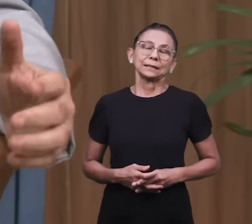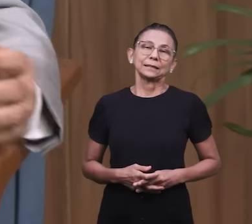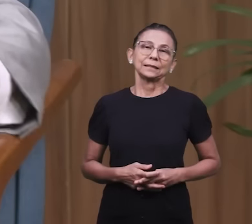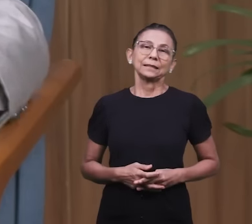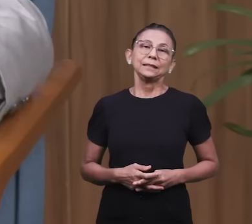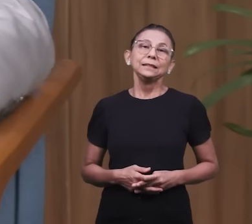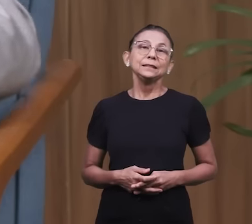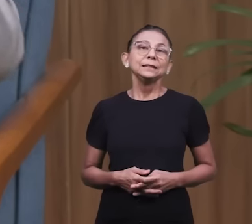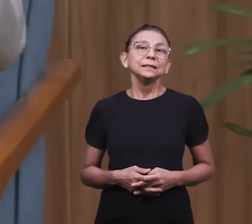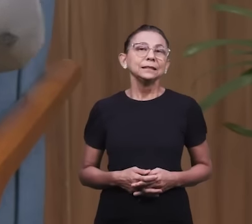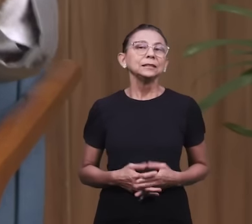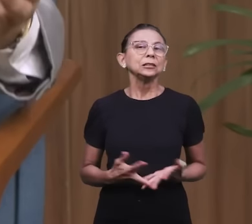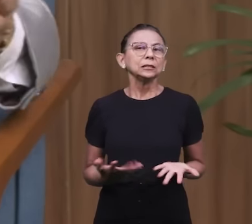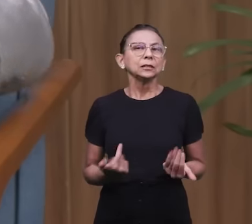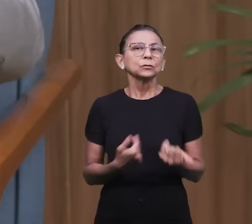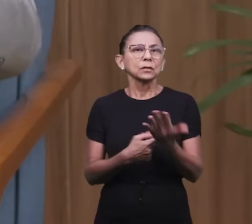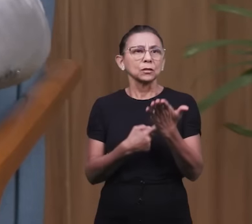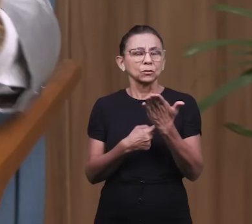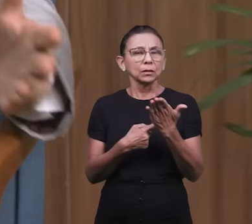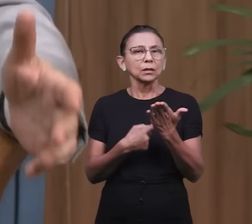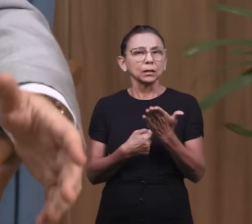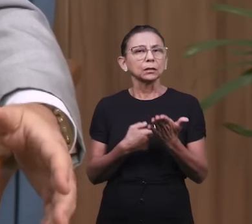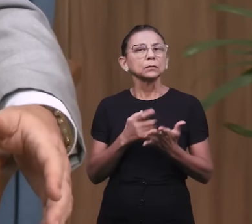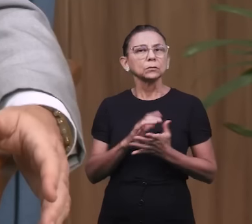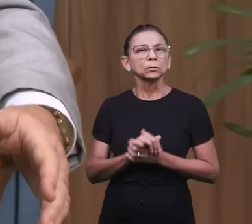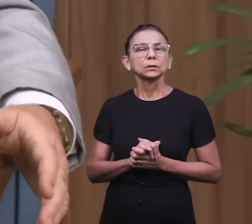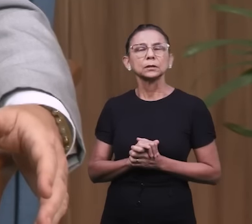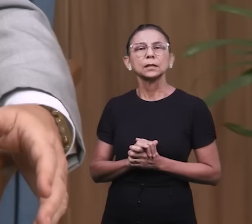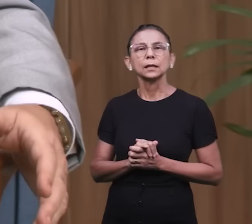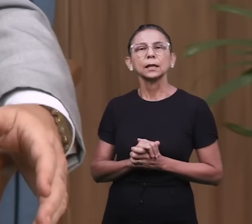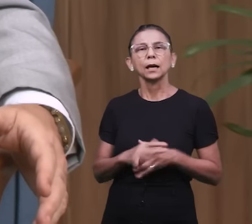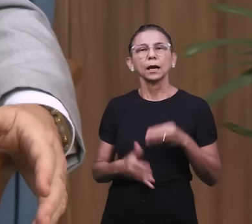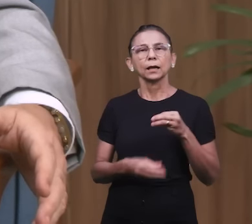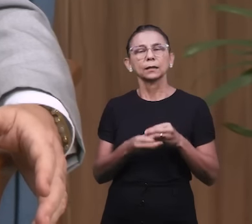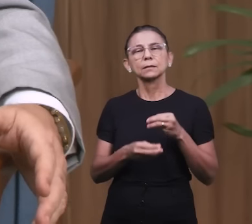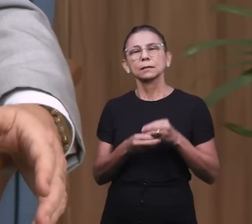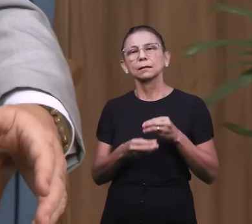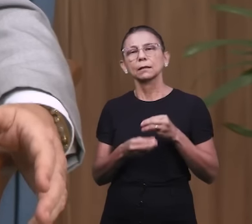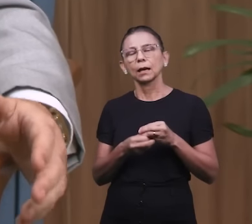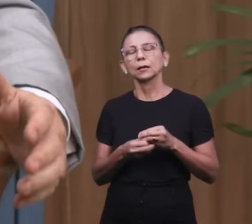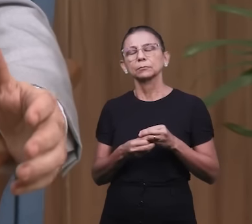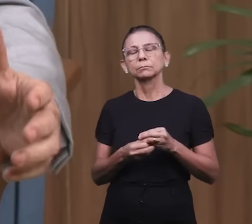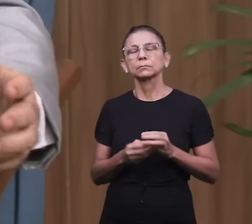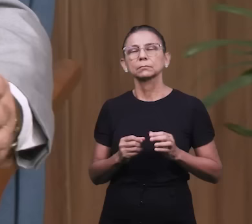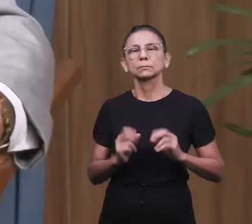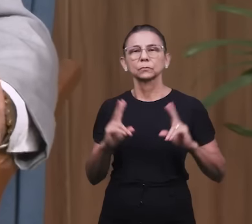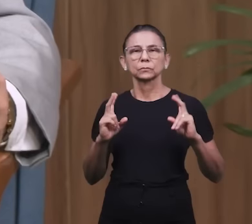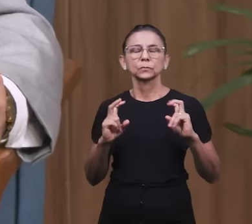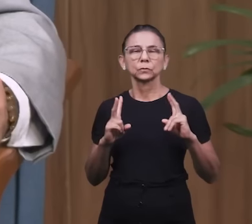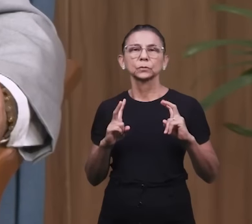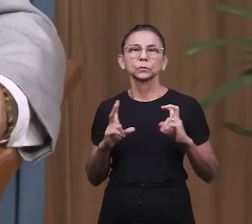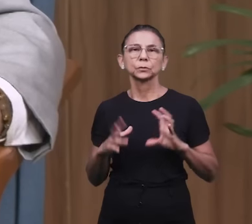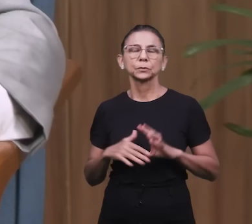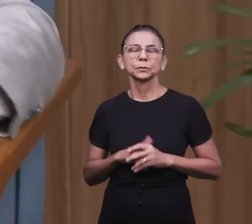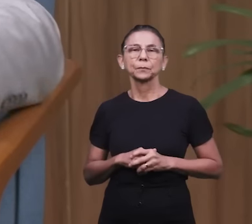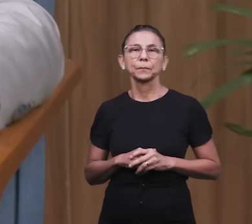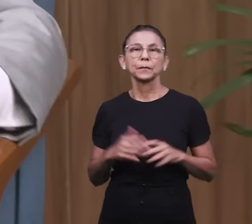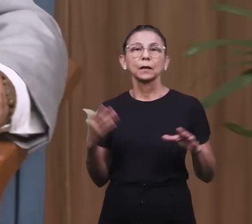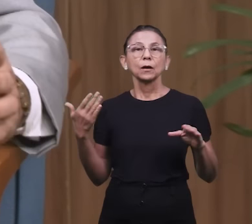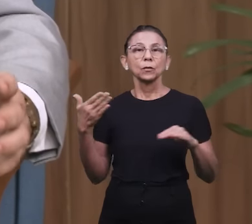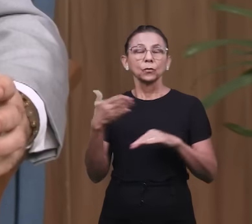acabaram contribuir para aquilo que nós já estamos aqui abordando no programa Bom entramos agora então